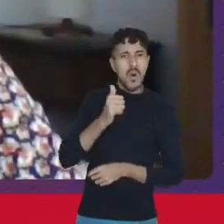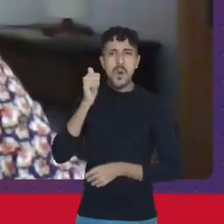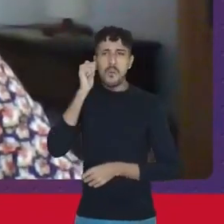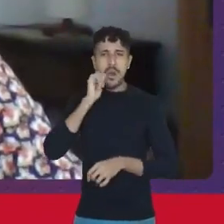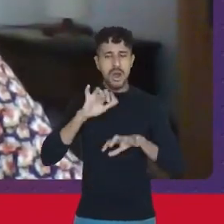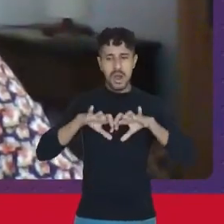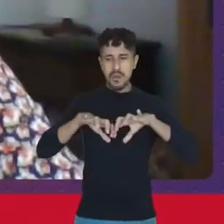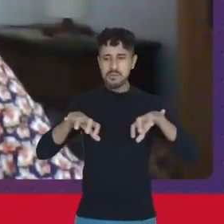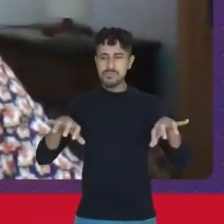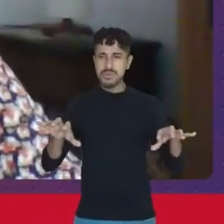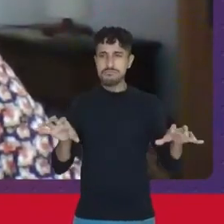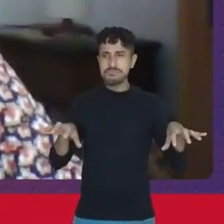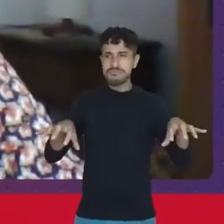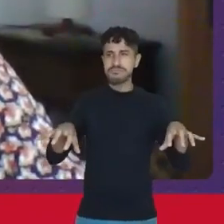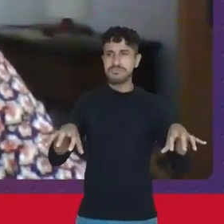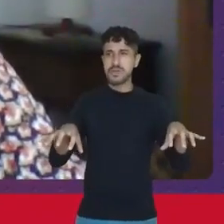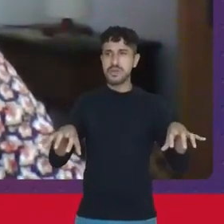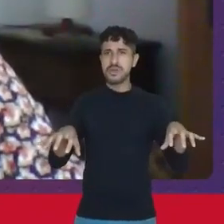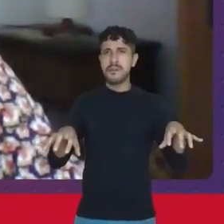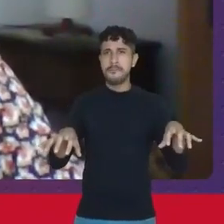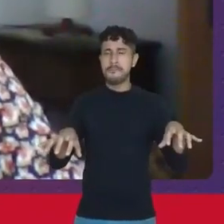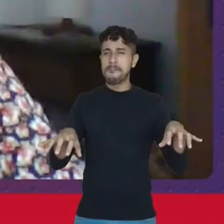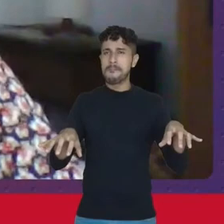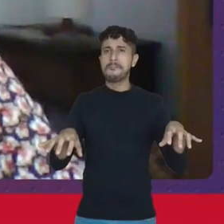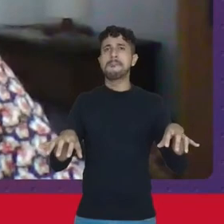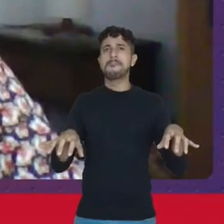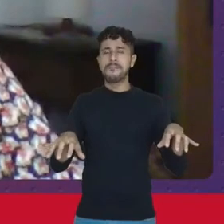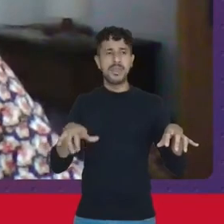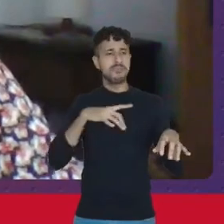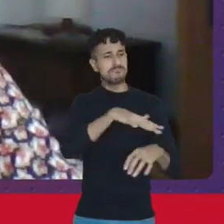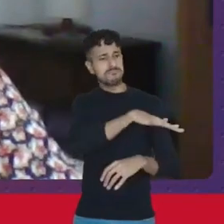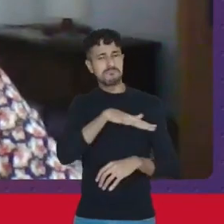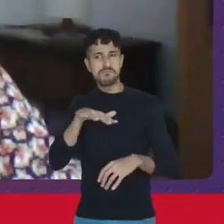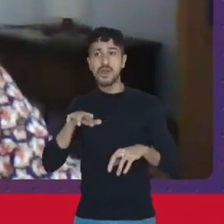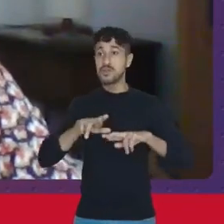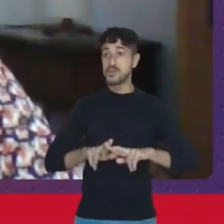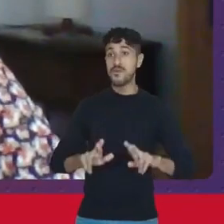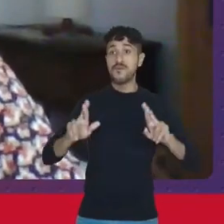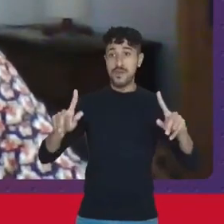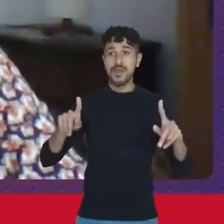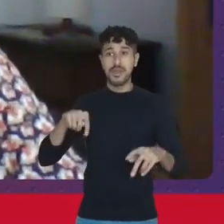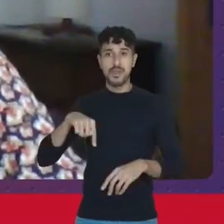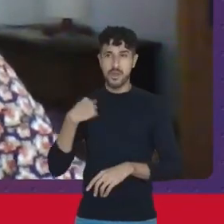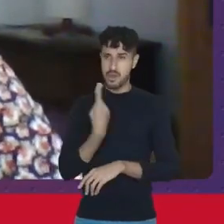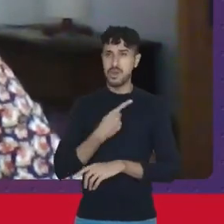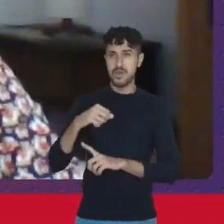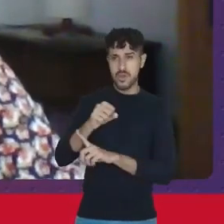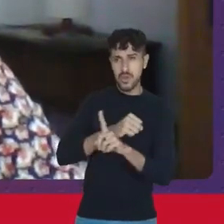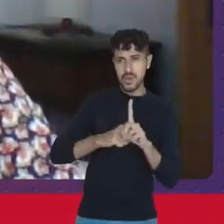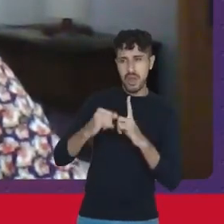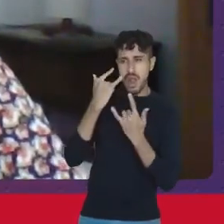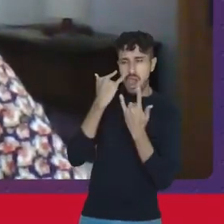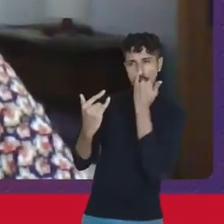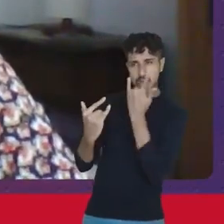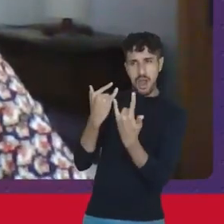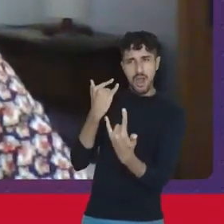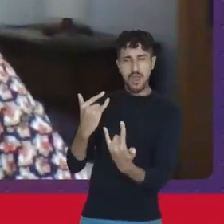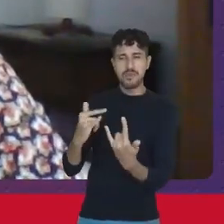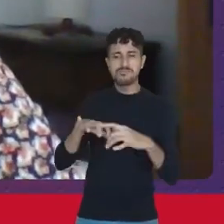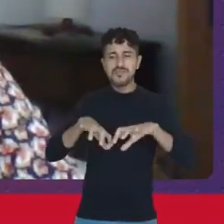mulheres, eles ocupam espaços diferentes na nossa sociedade capitalista.